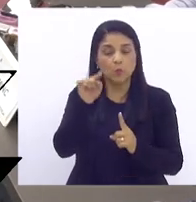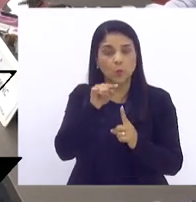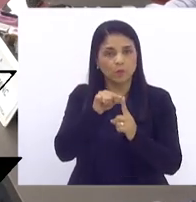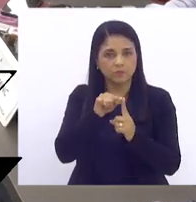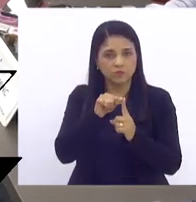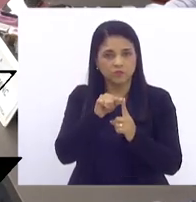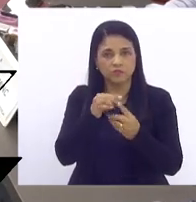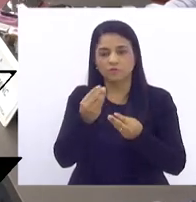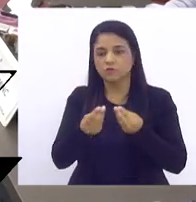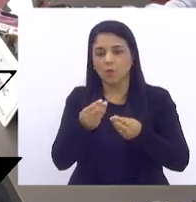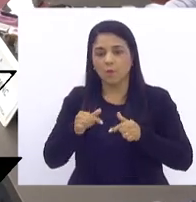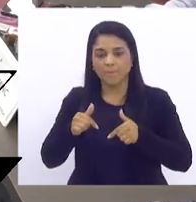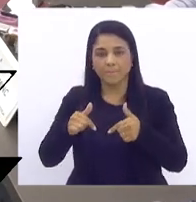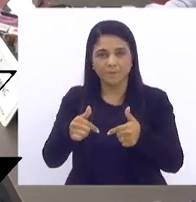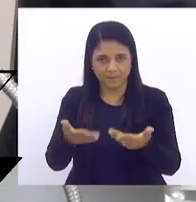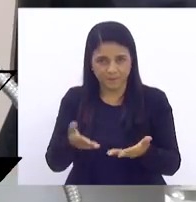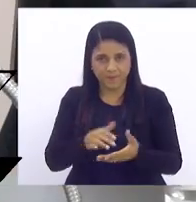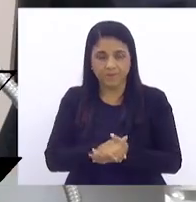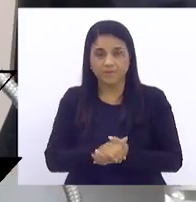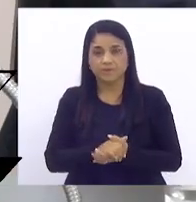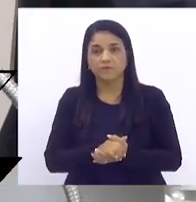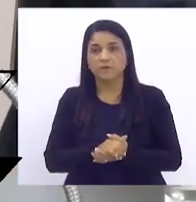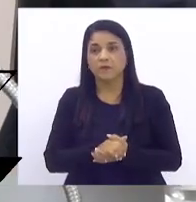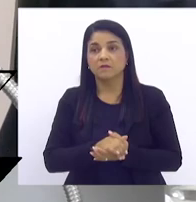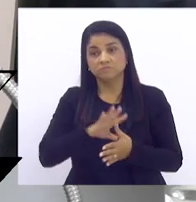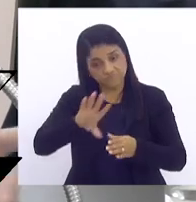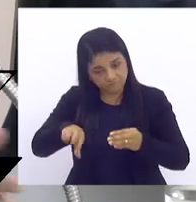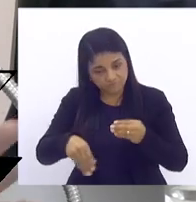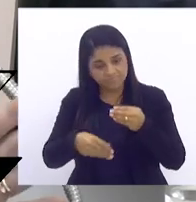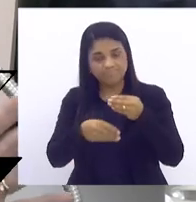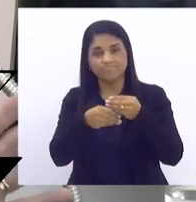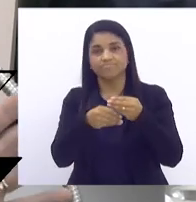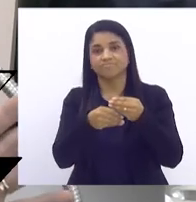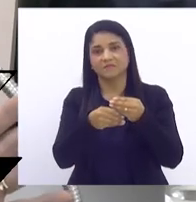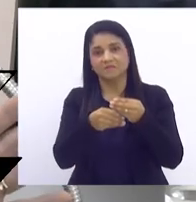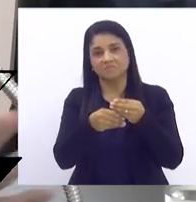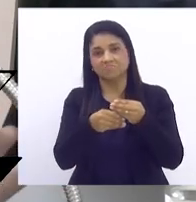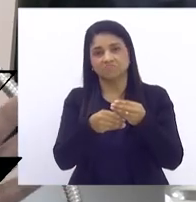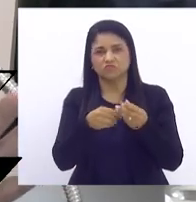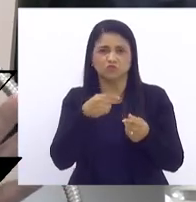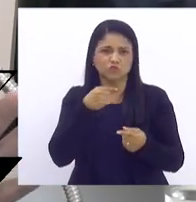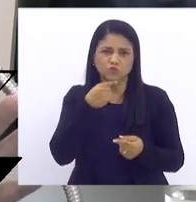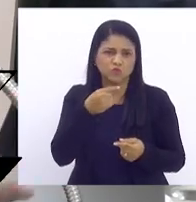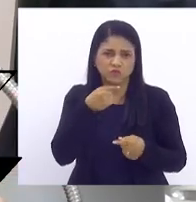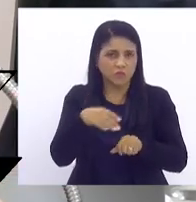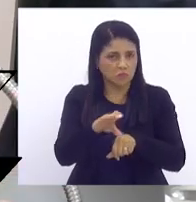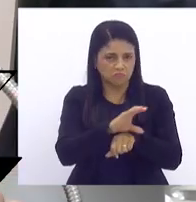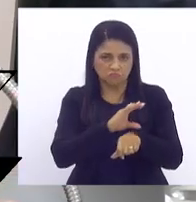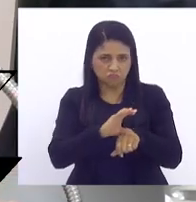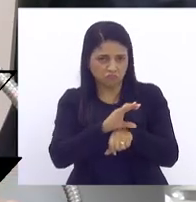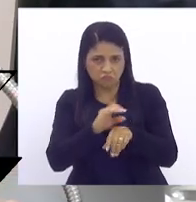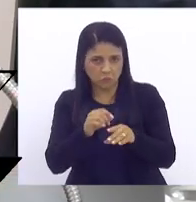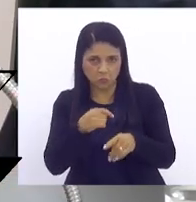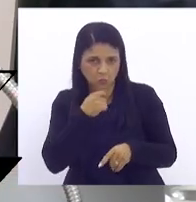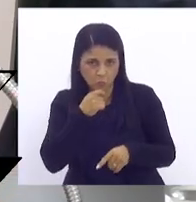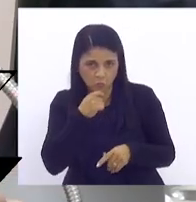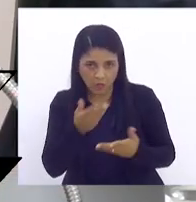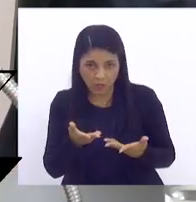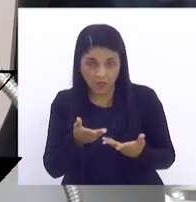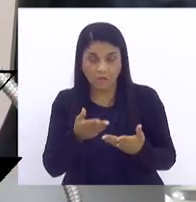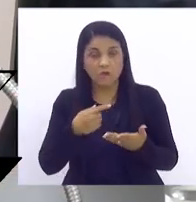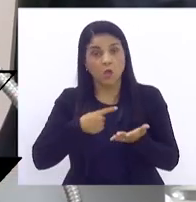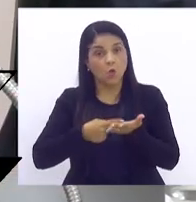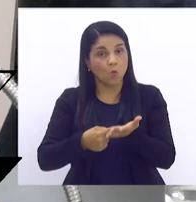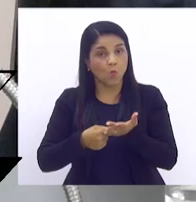do mecanismo. Pode emendar, não. É isso que eu ia dizer agora. A gente, acho que não há dúvida para ninguém sobre a constitucionalidade. Então, fica o compromisso